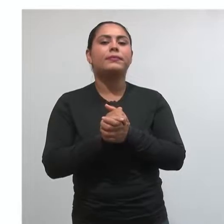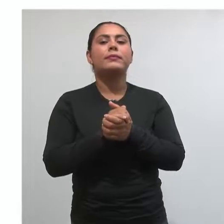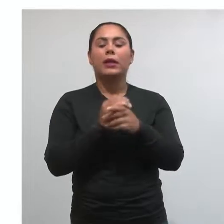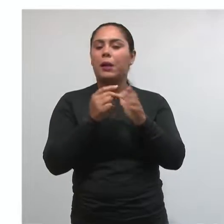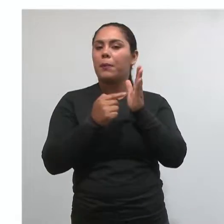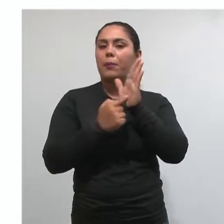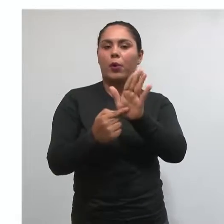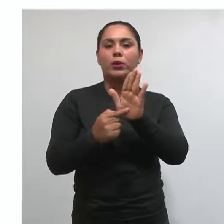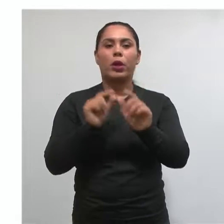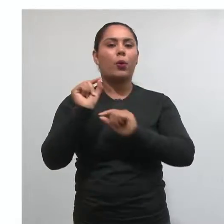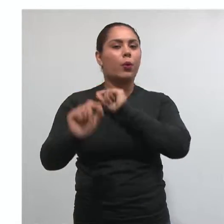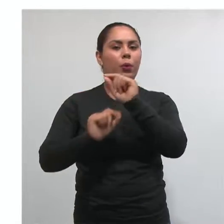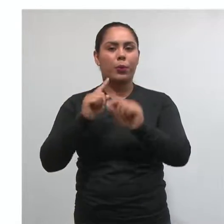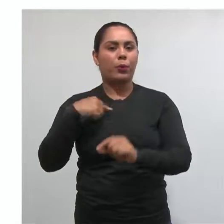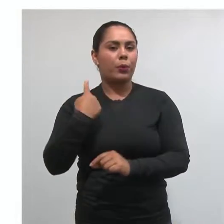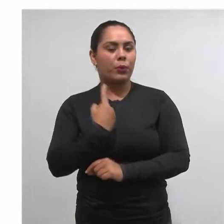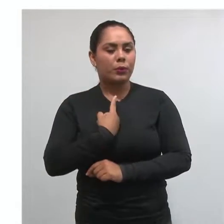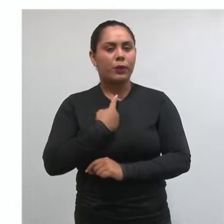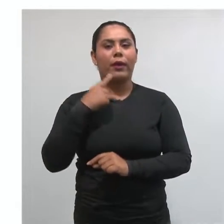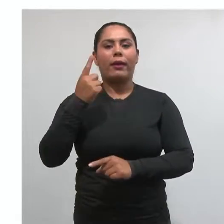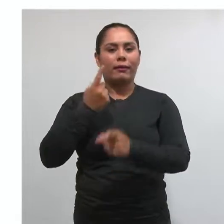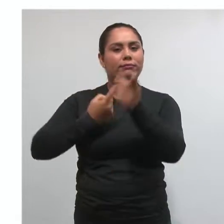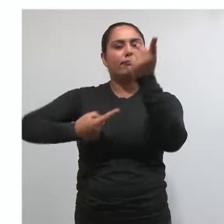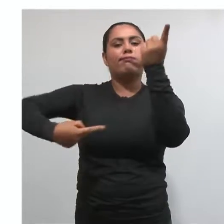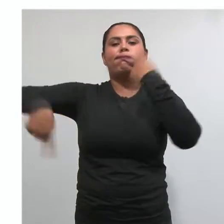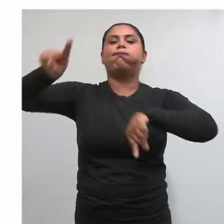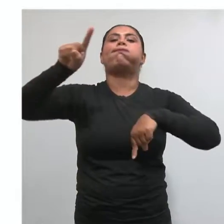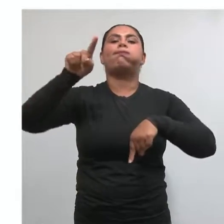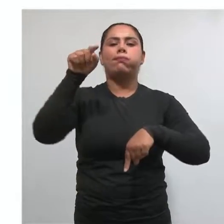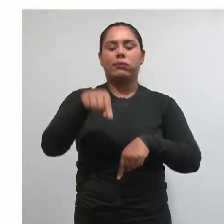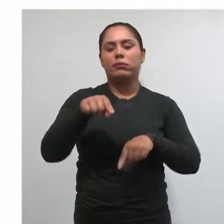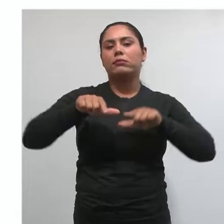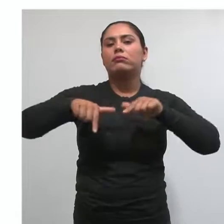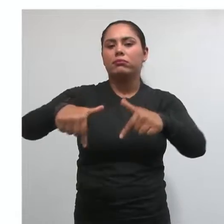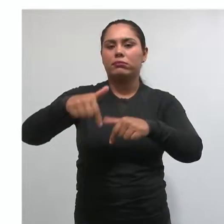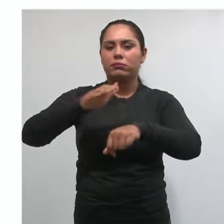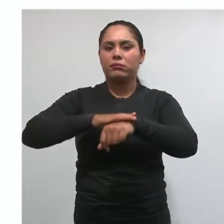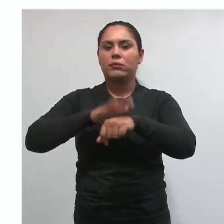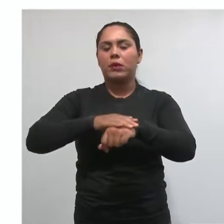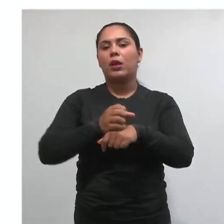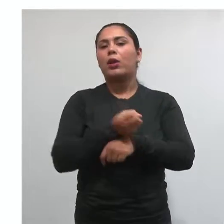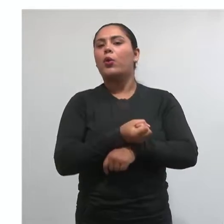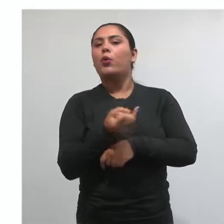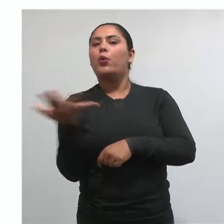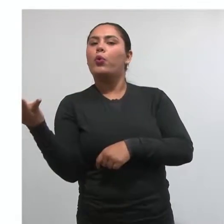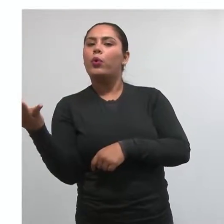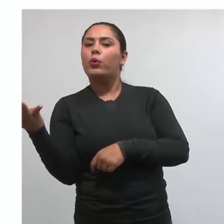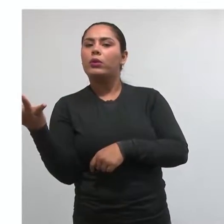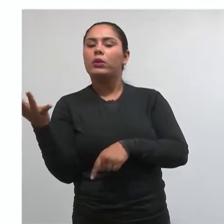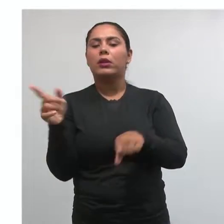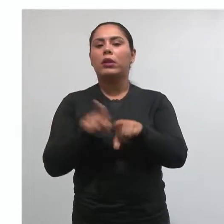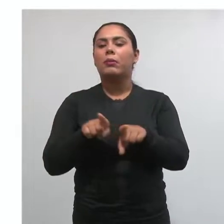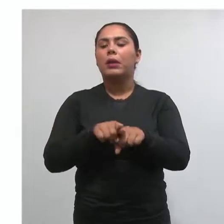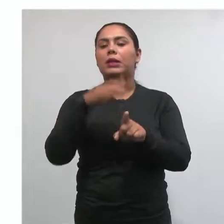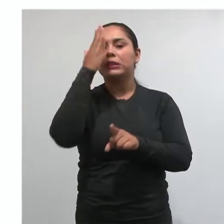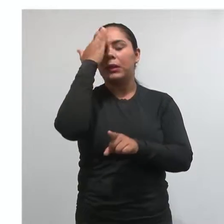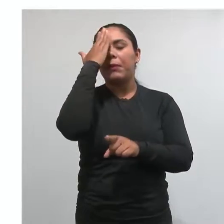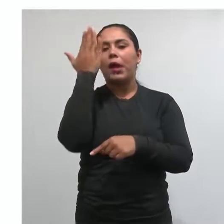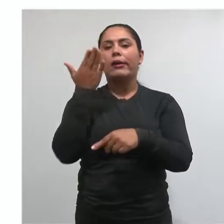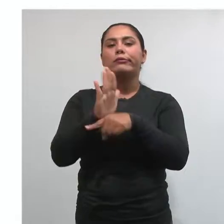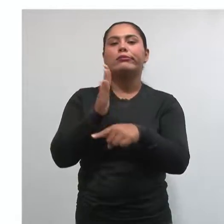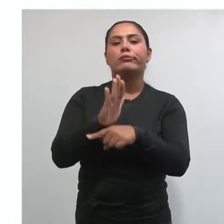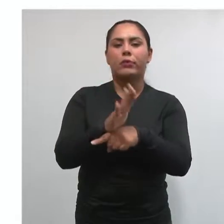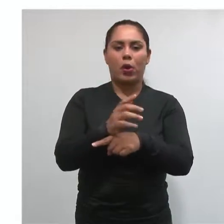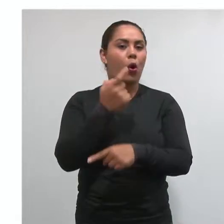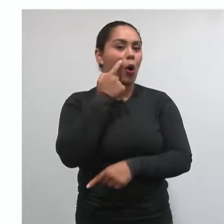traz para a gente, então, um avanço em relação a abordagens qualitativas e quantitativas que vão contribuir para,